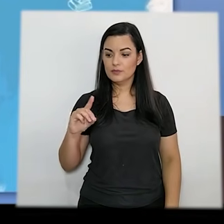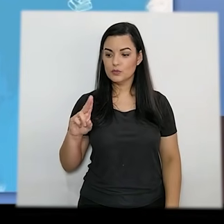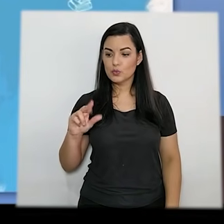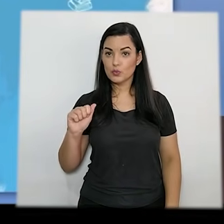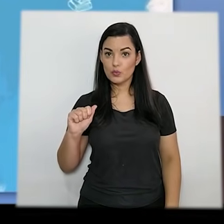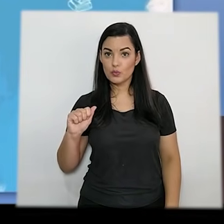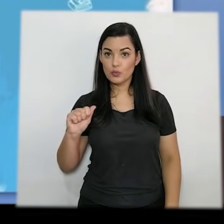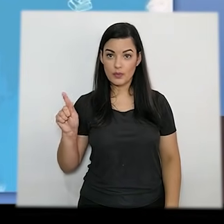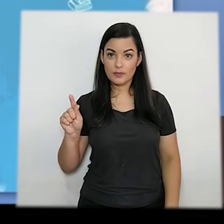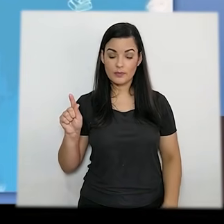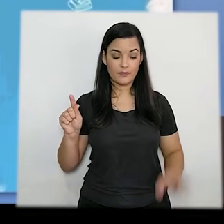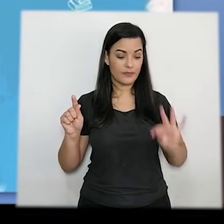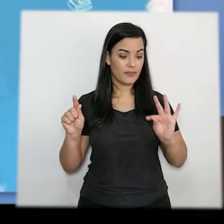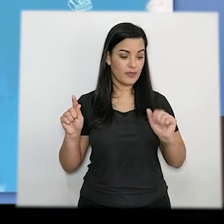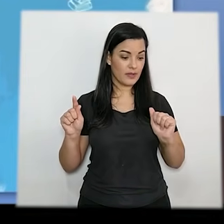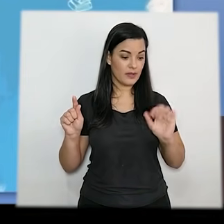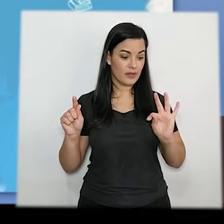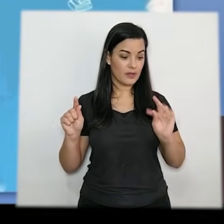Tatu.